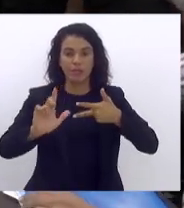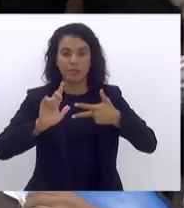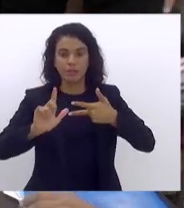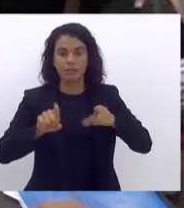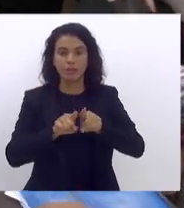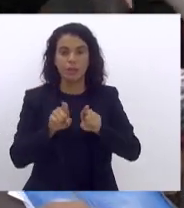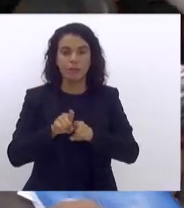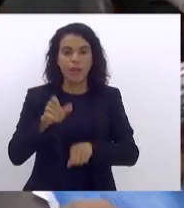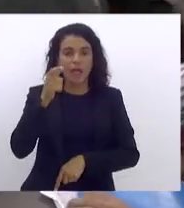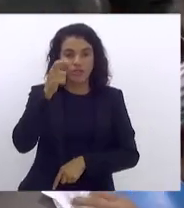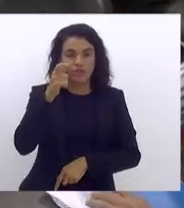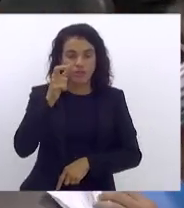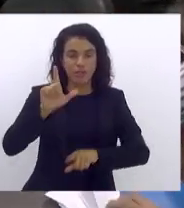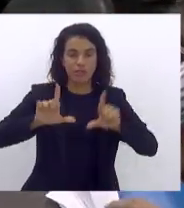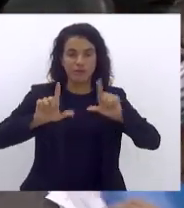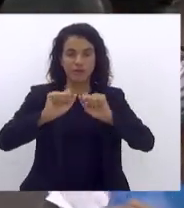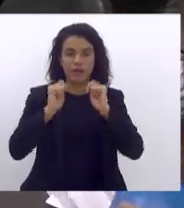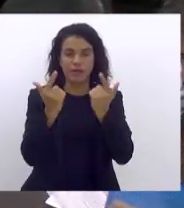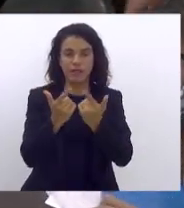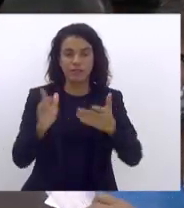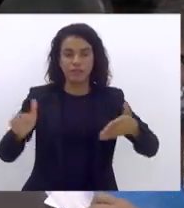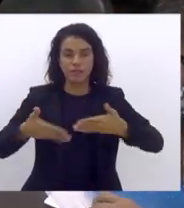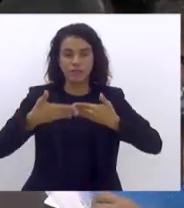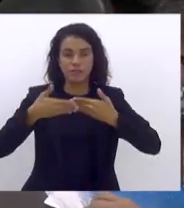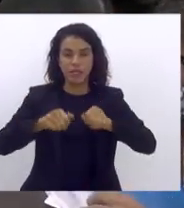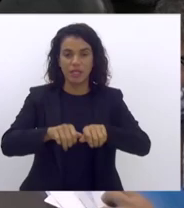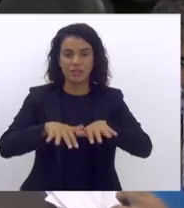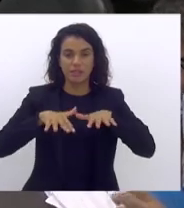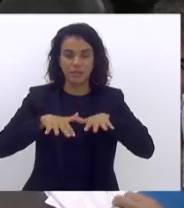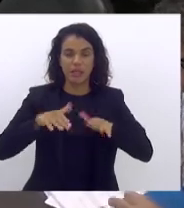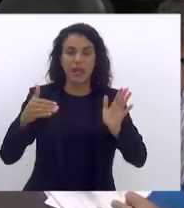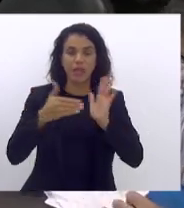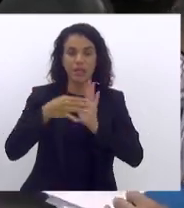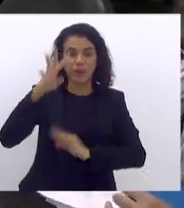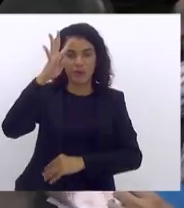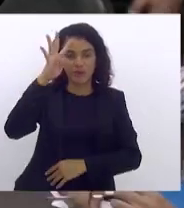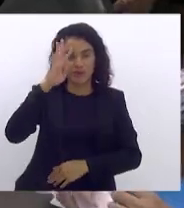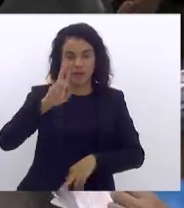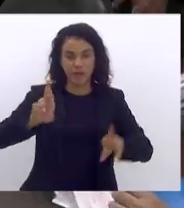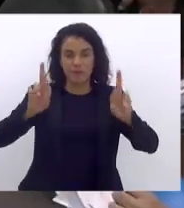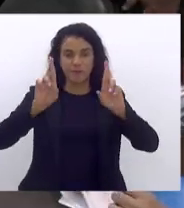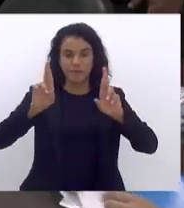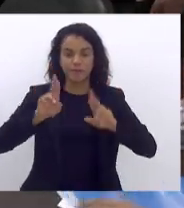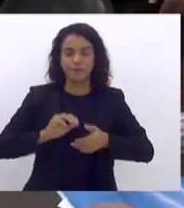a todos aqueles que nos assistem pela TV Alerj. Está encerrada a sessão. Até a próxima quarta-feira.